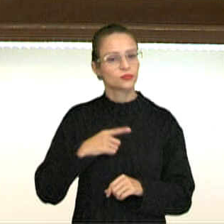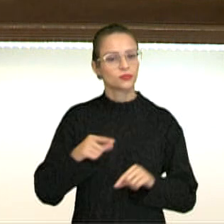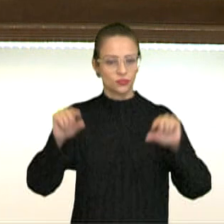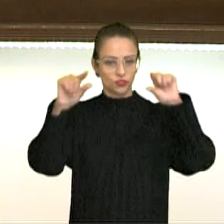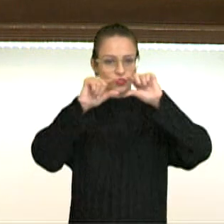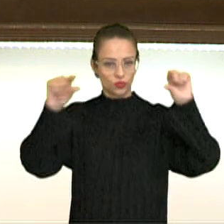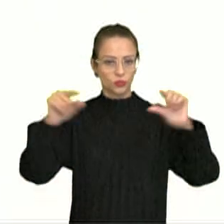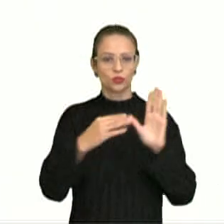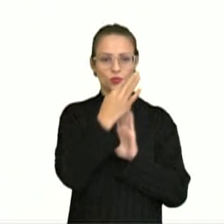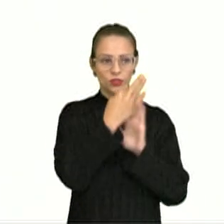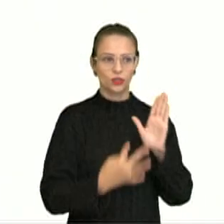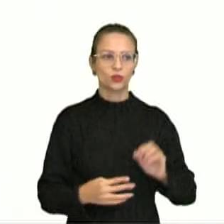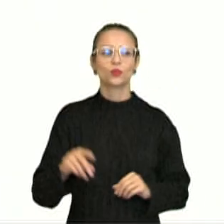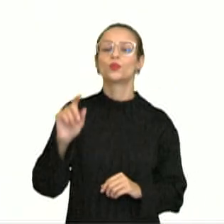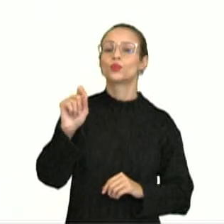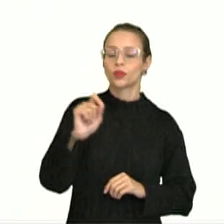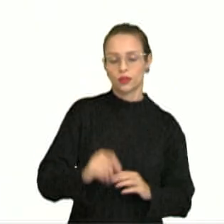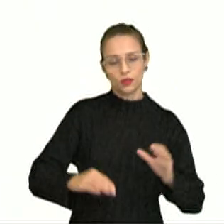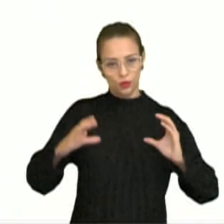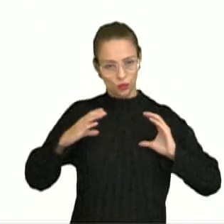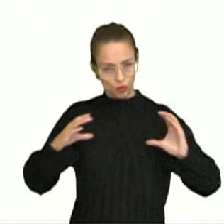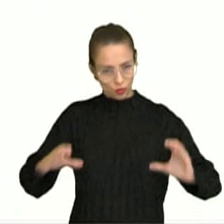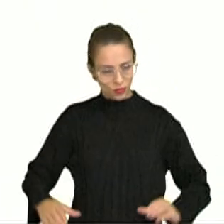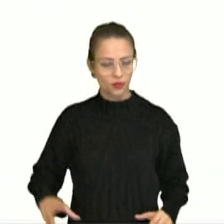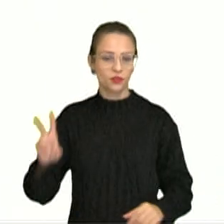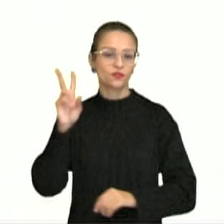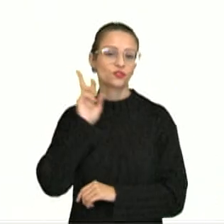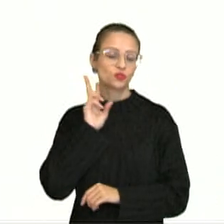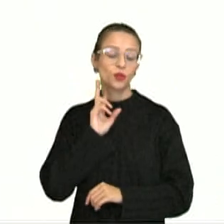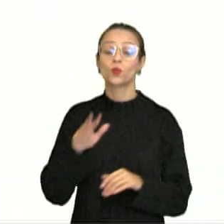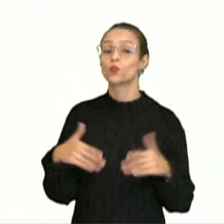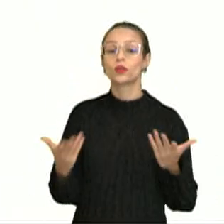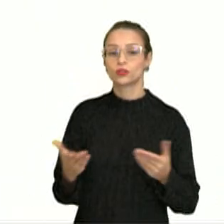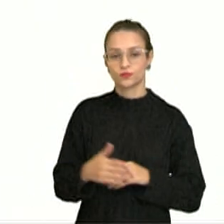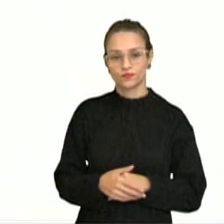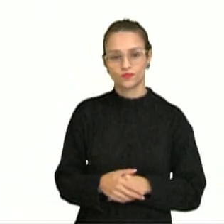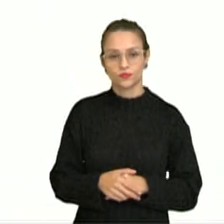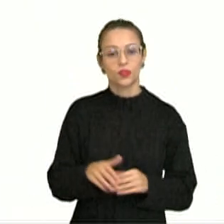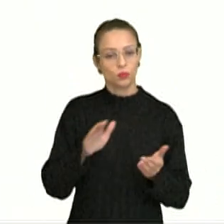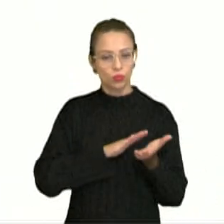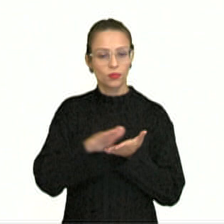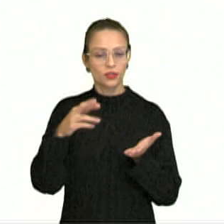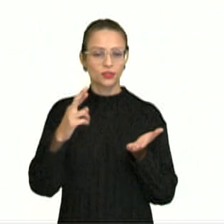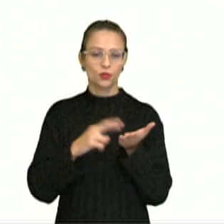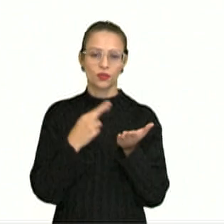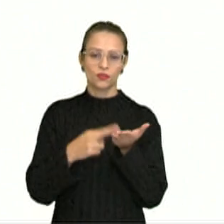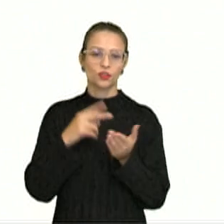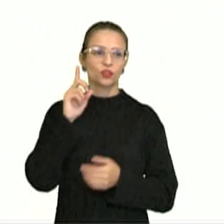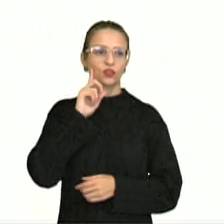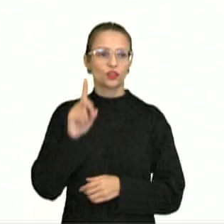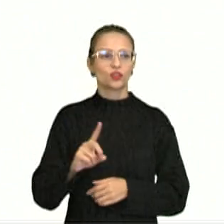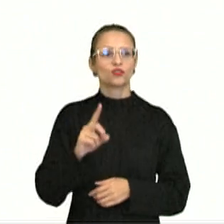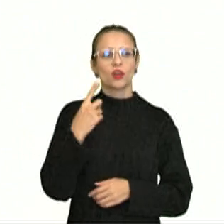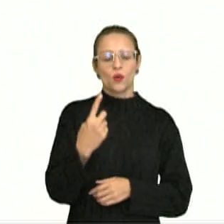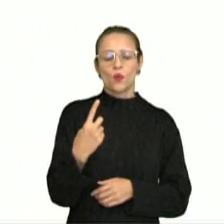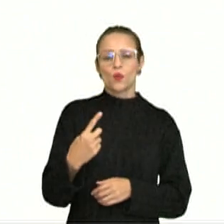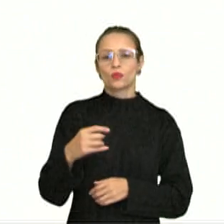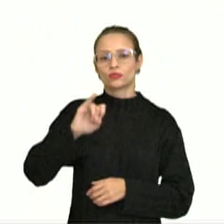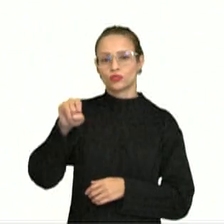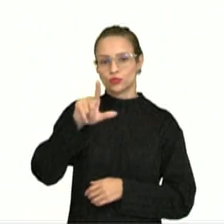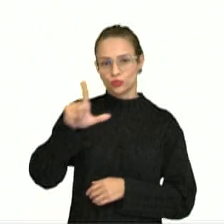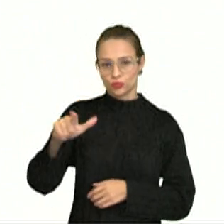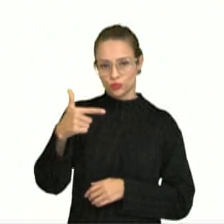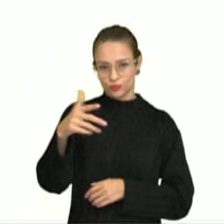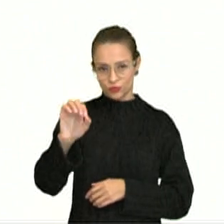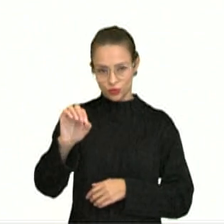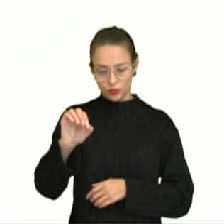aqui no lead. Então, o que? Comportamento vitimista. Quando? Publicação da revista no dia 1/7/2020.